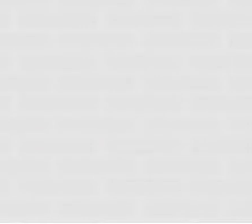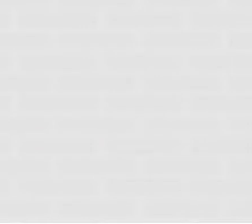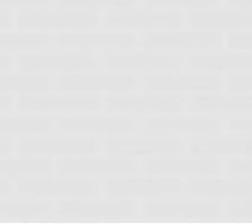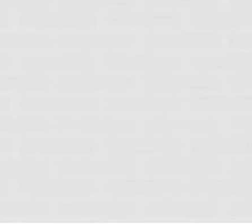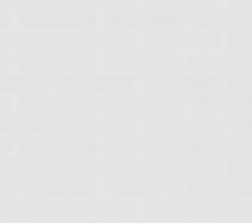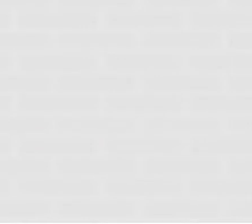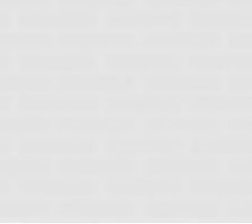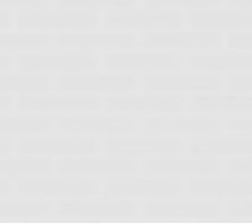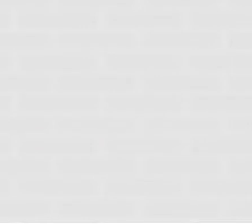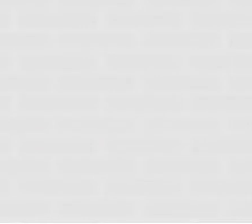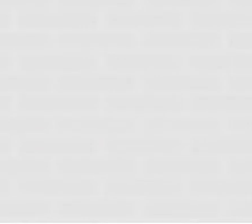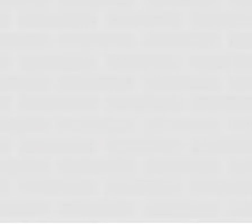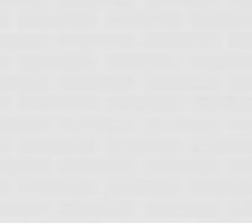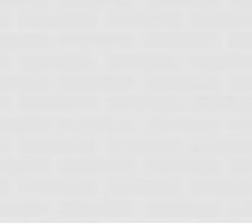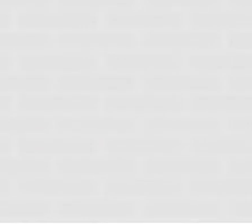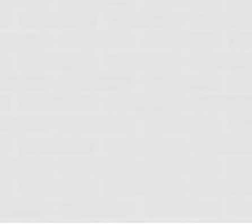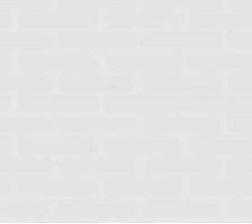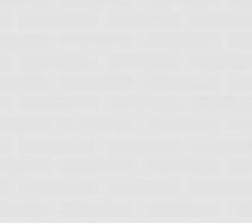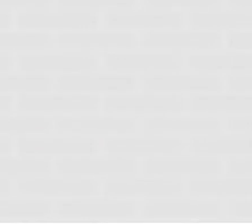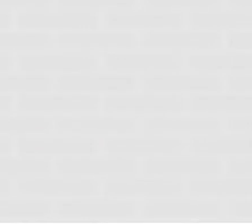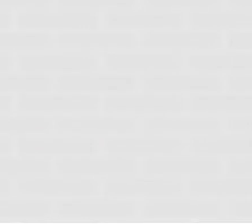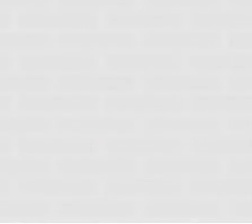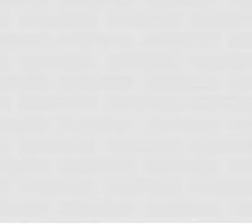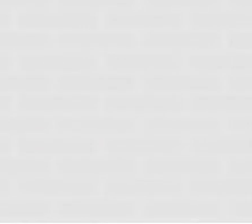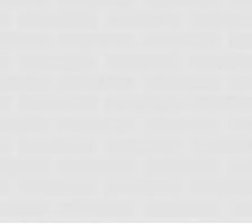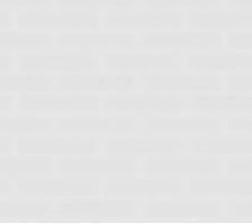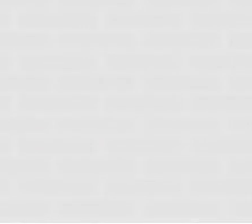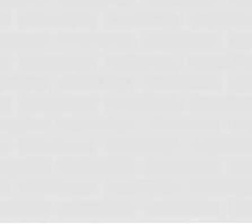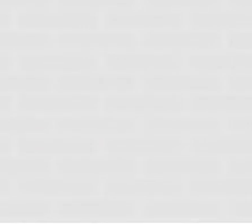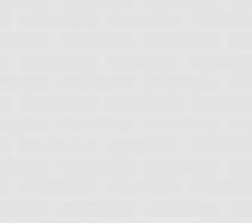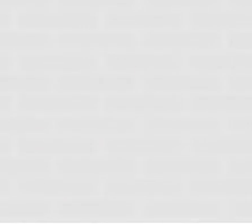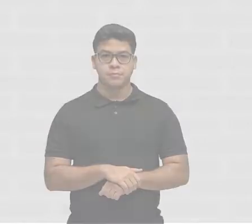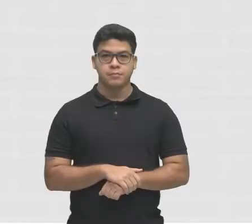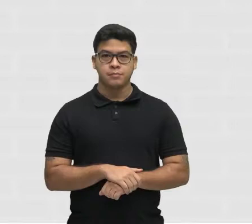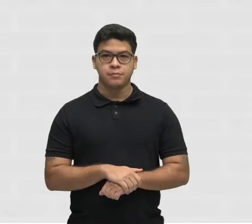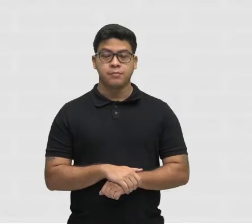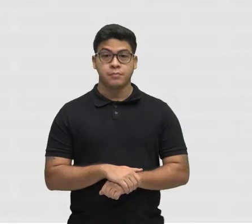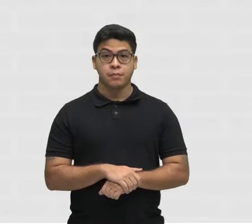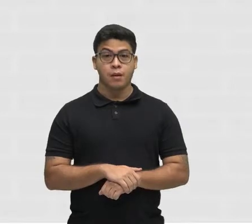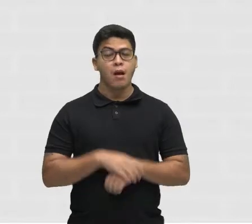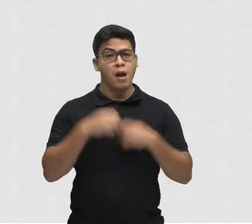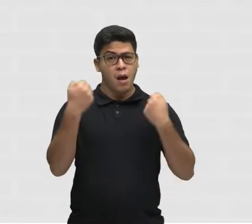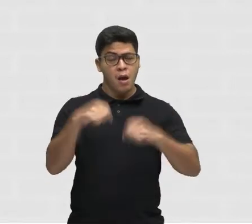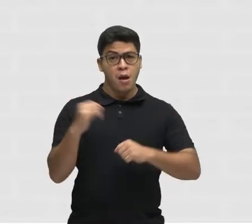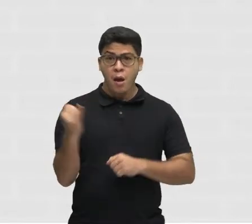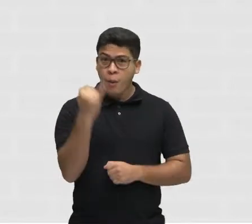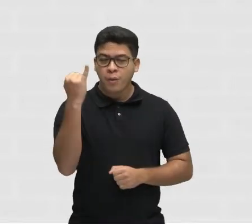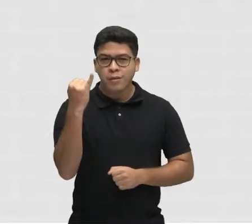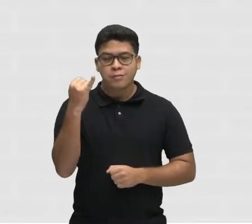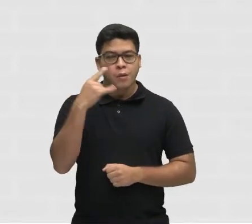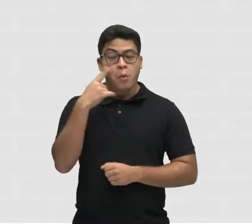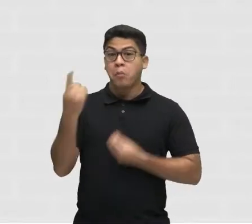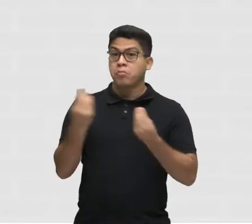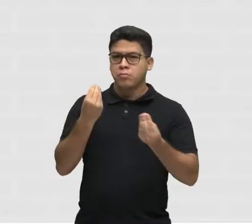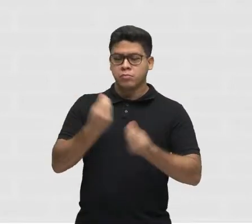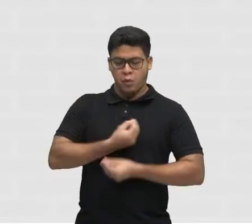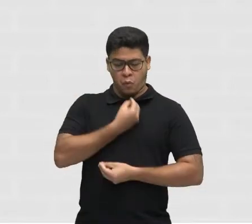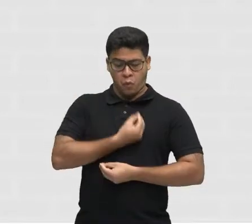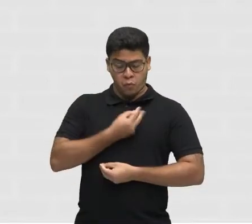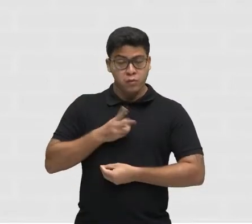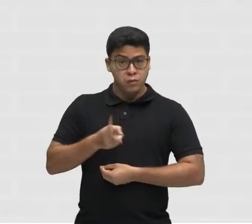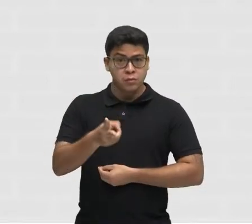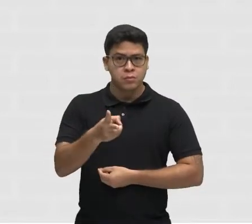seguir em frente. Quem sabe não tem uma comida nova aí pela frente, que eu nunca provei. Quando eu encerro, quando eu deixo a porta